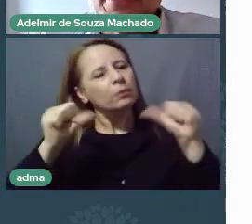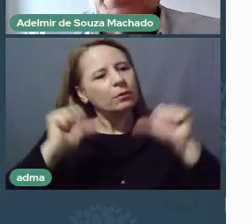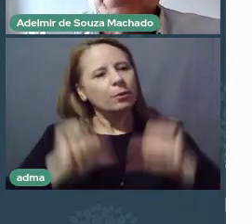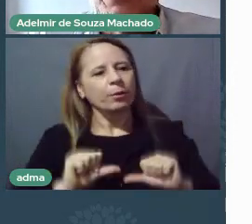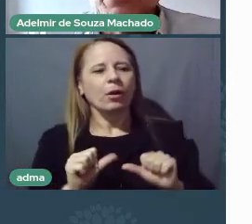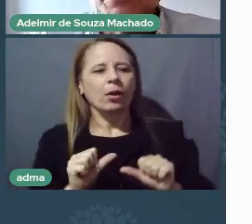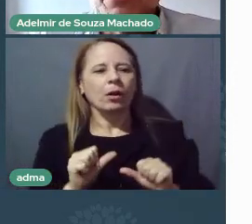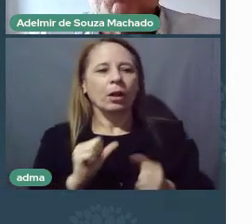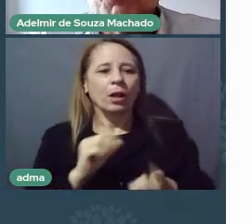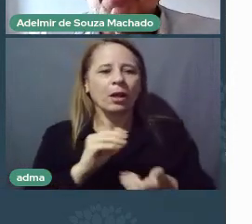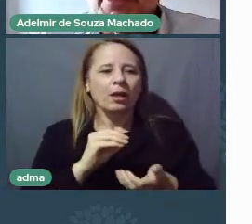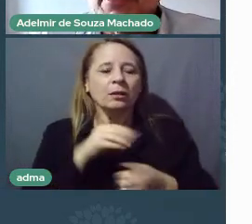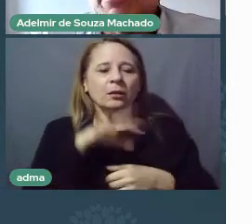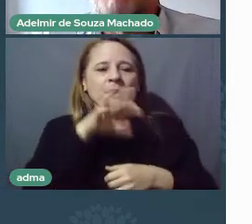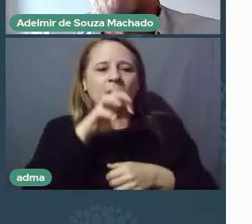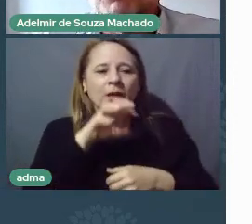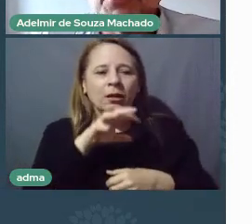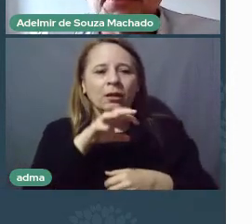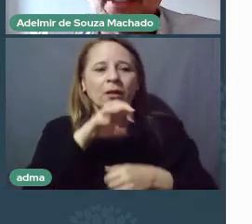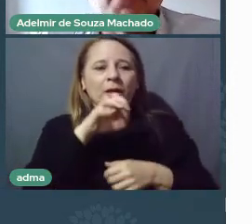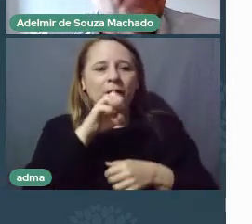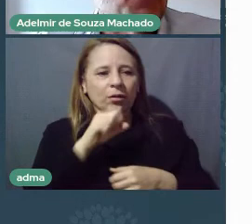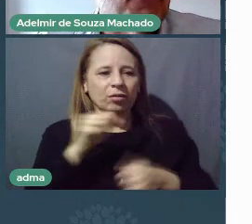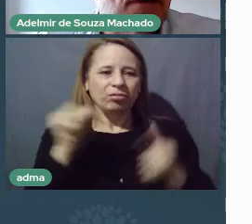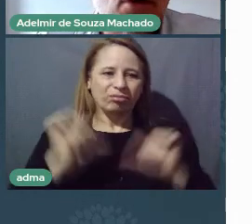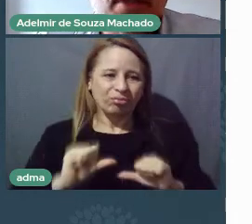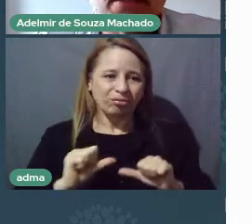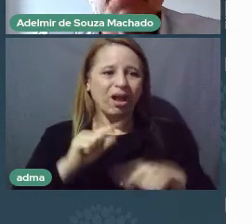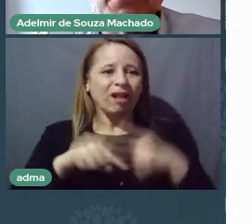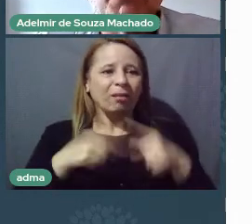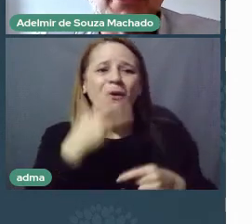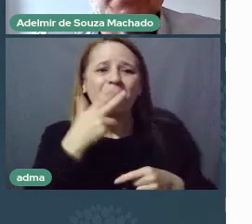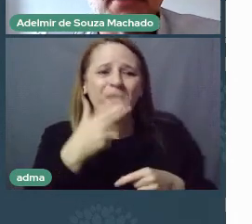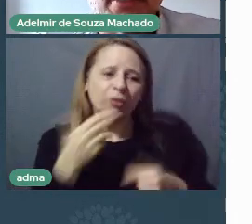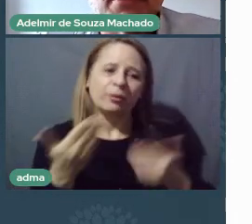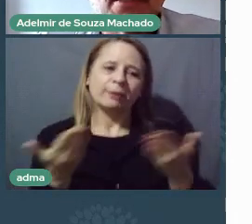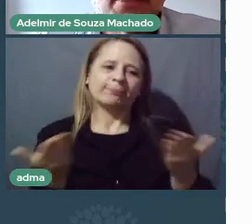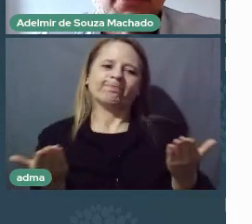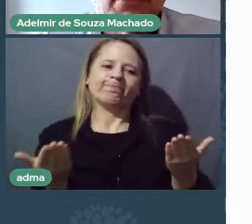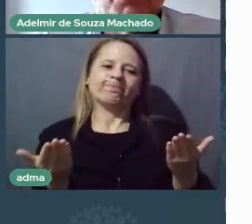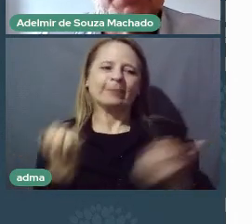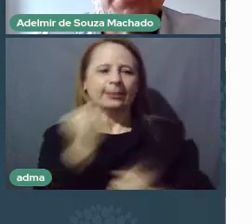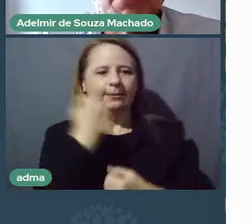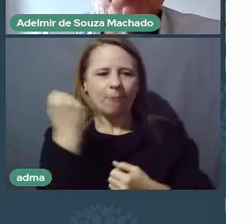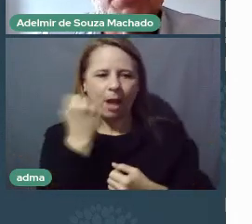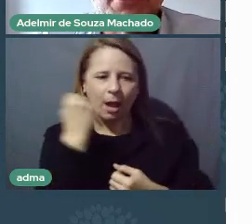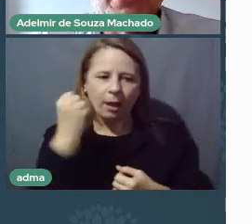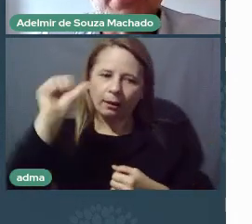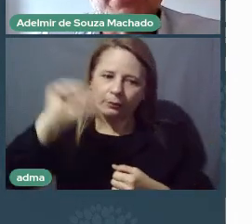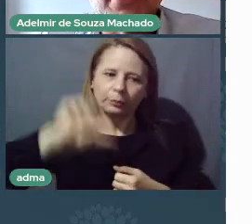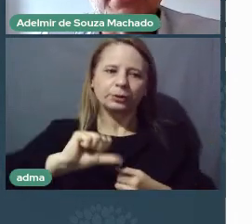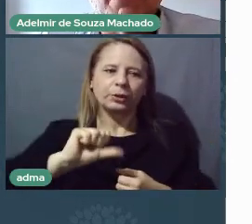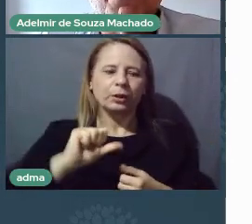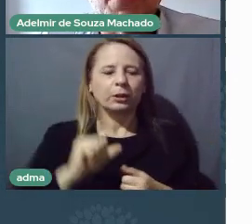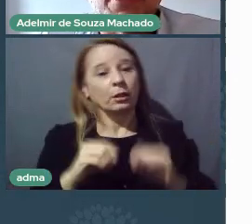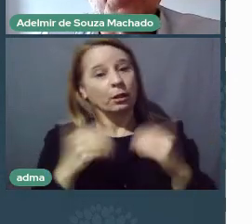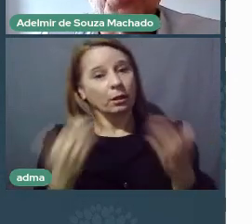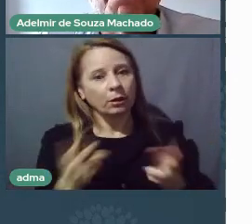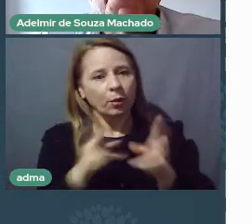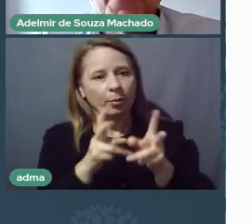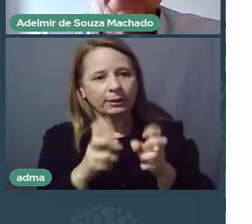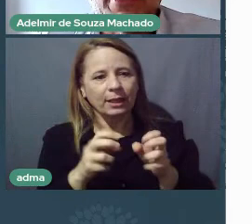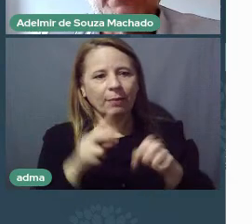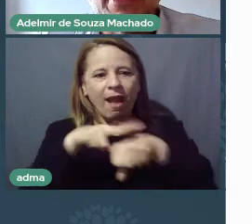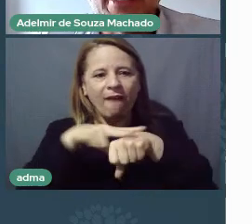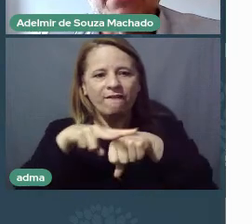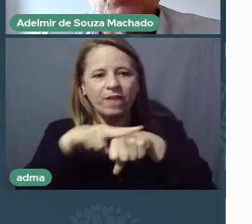de ar e ainda fuma, a falta de ar provavelmente vai ser mais intensa. Então, observe desde a seta